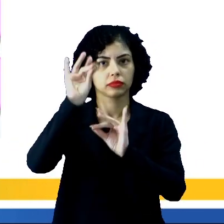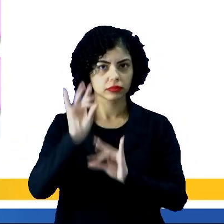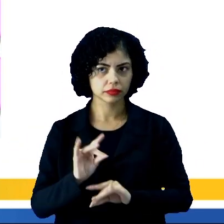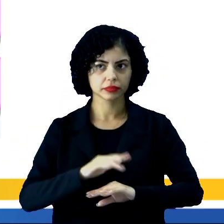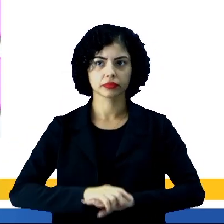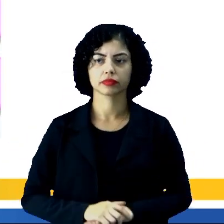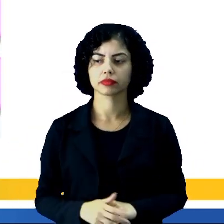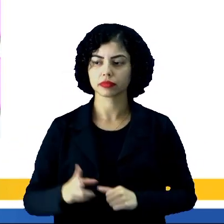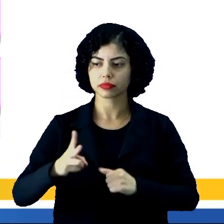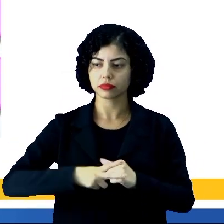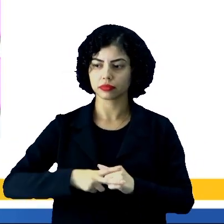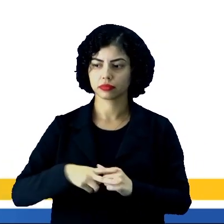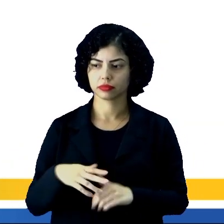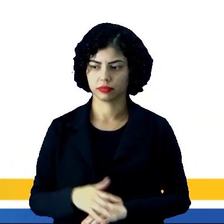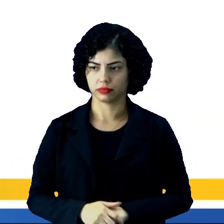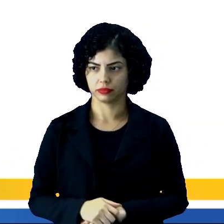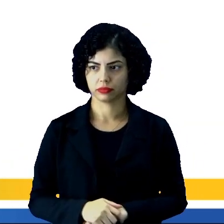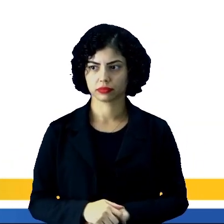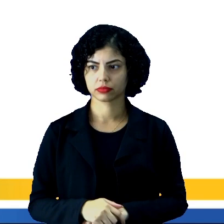radical do verbo